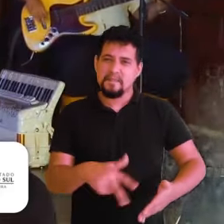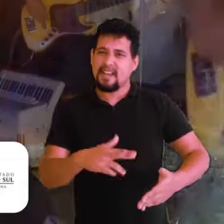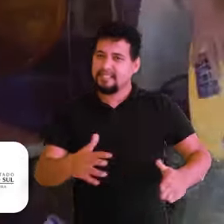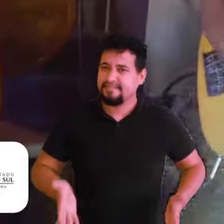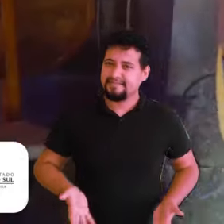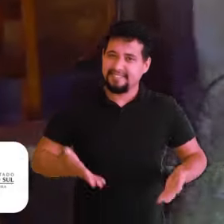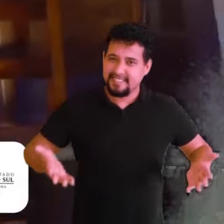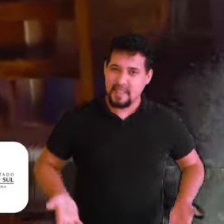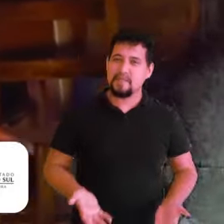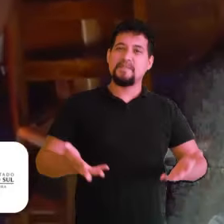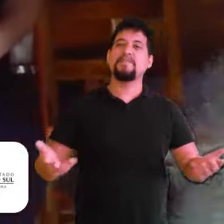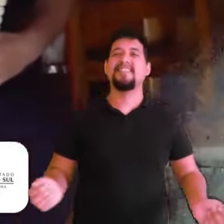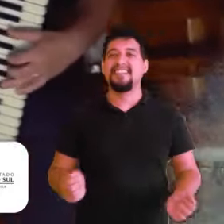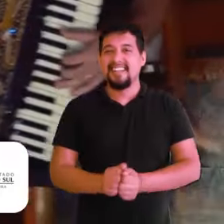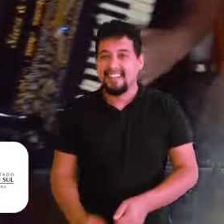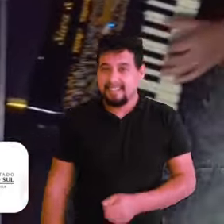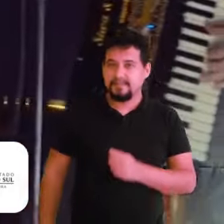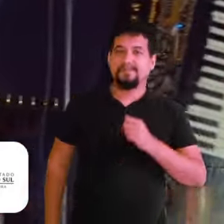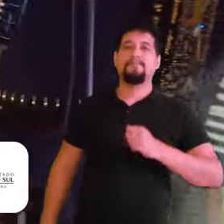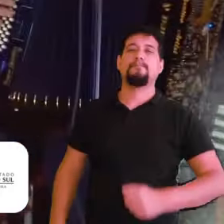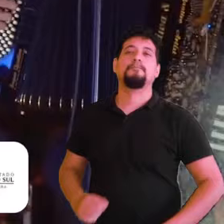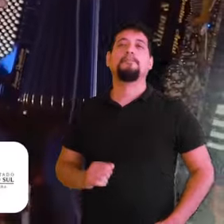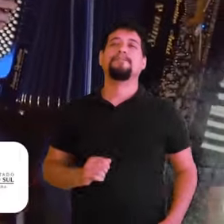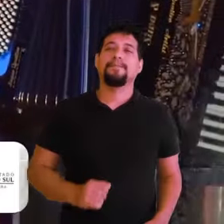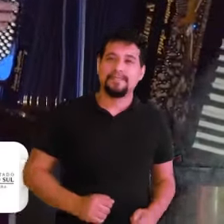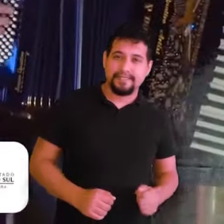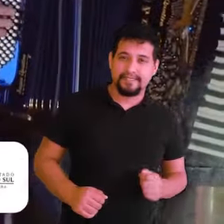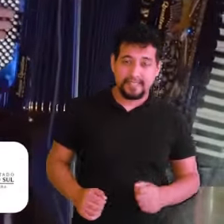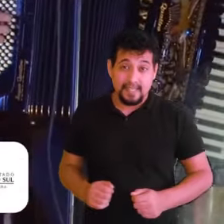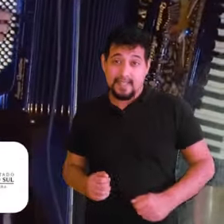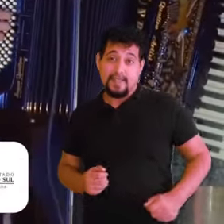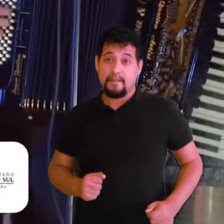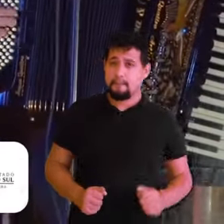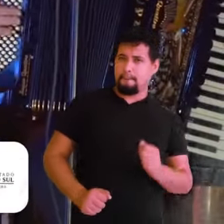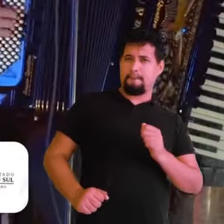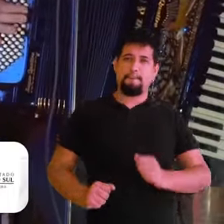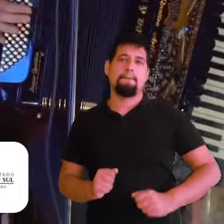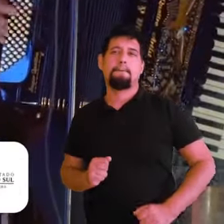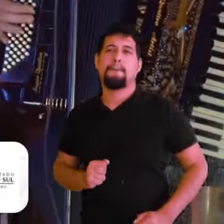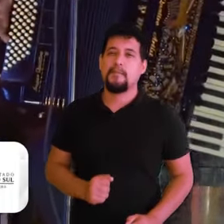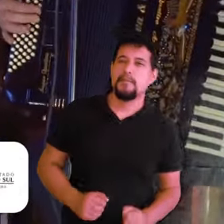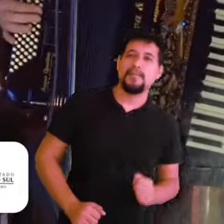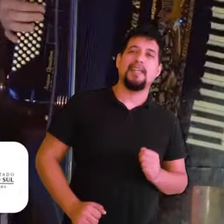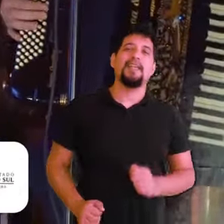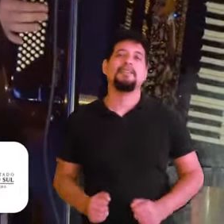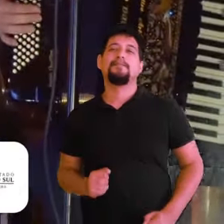Força. Olha a gostar. Vamos. Olha o toque de tapejar aí.